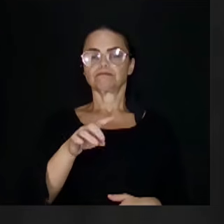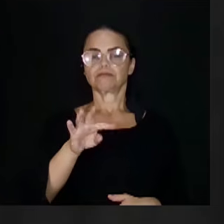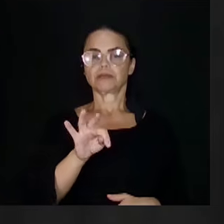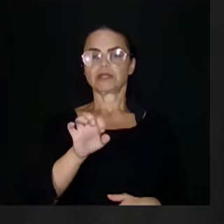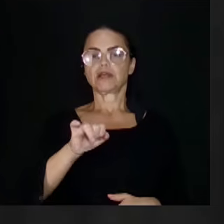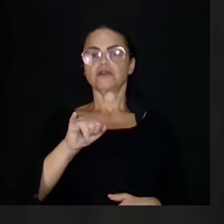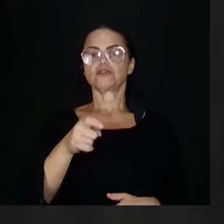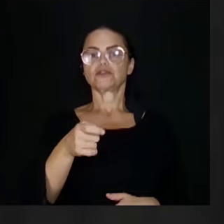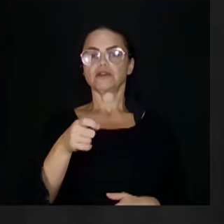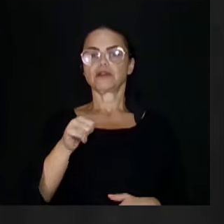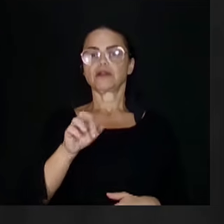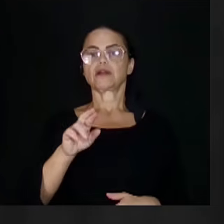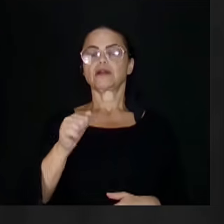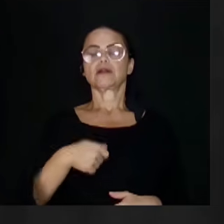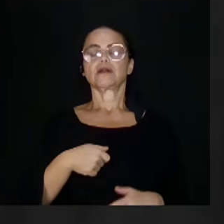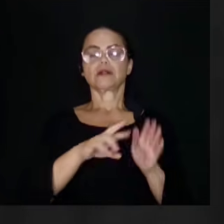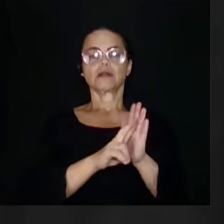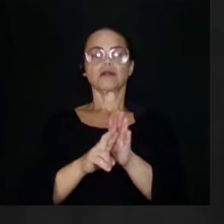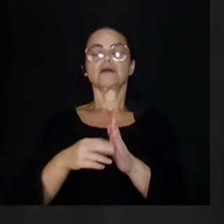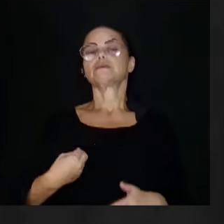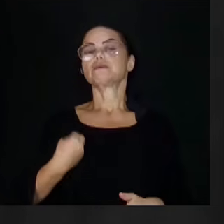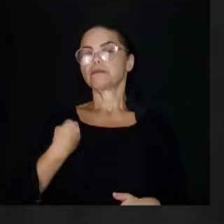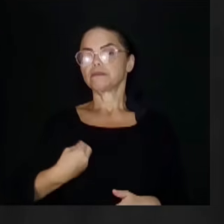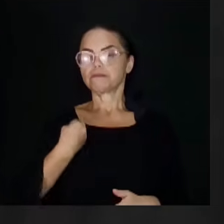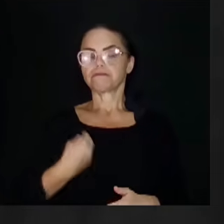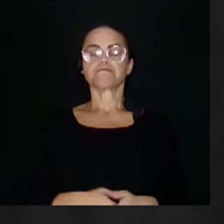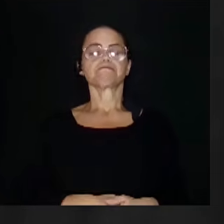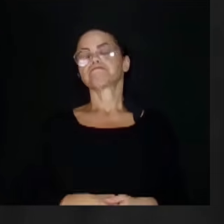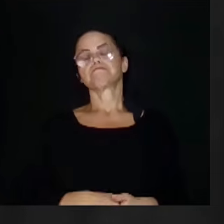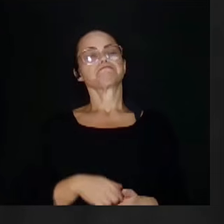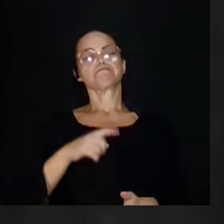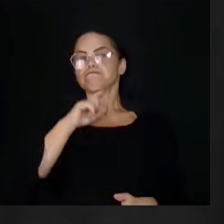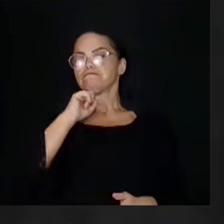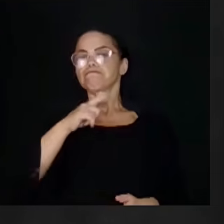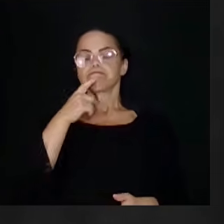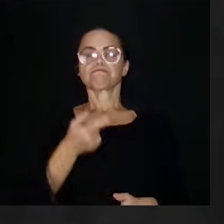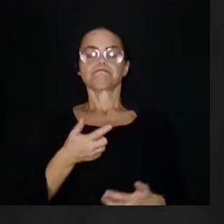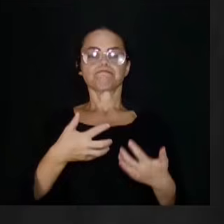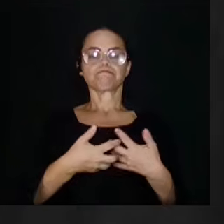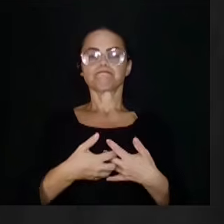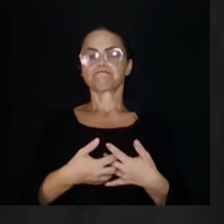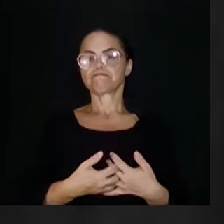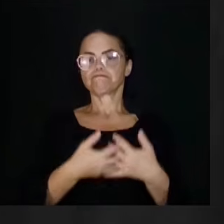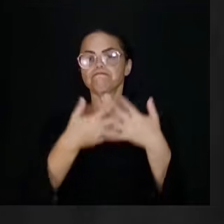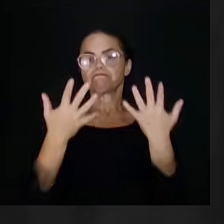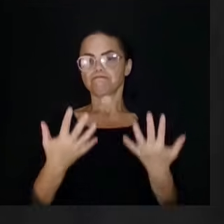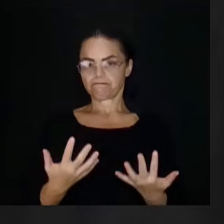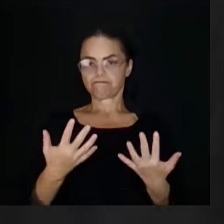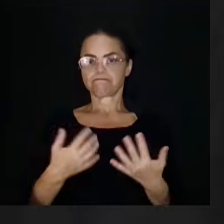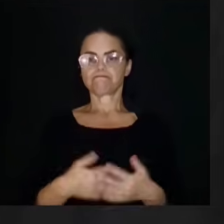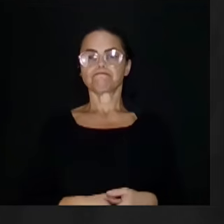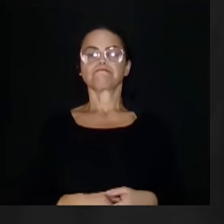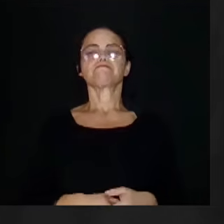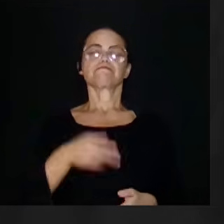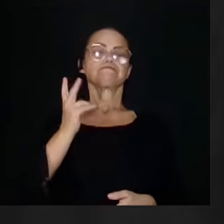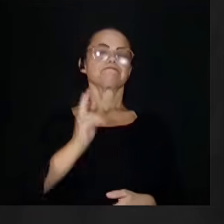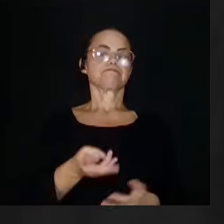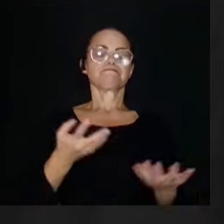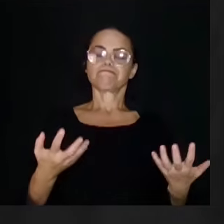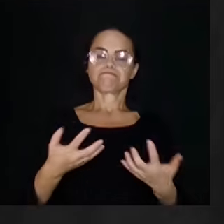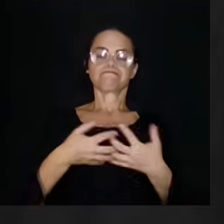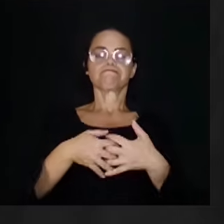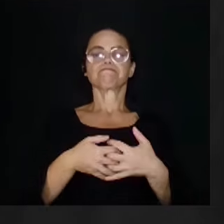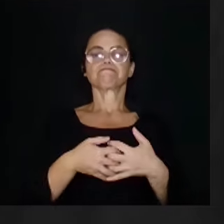muito na minha vida. Não consigo cortar o cordão umbilical. Então, até hoje as pessoas perguntam de onde você